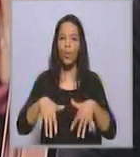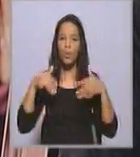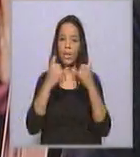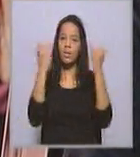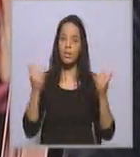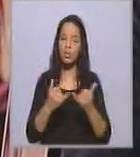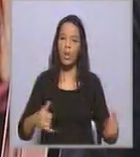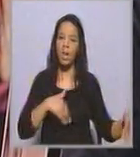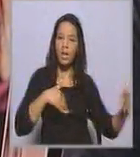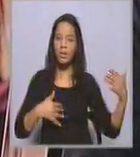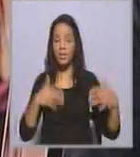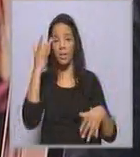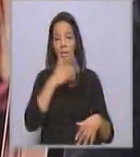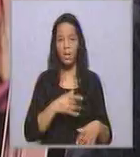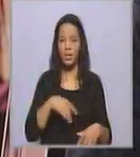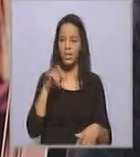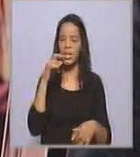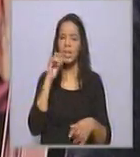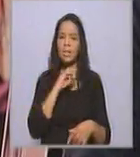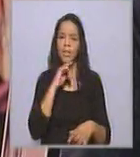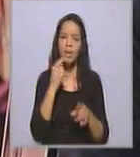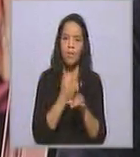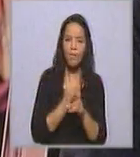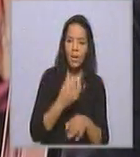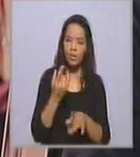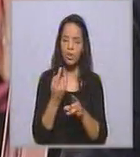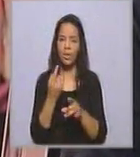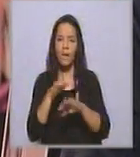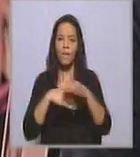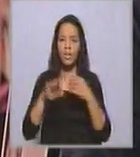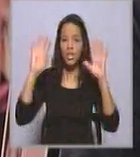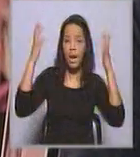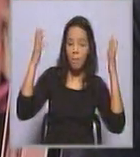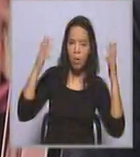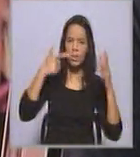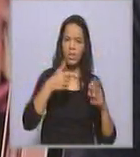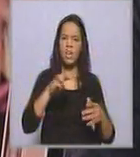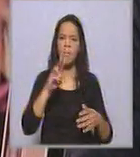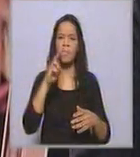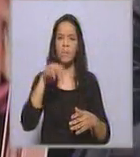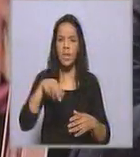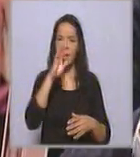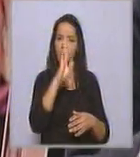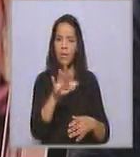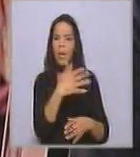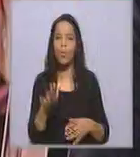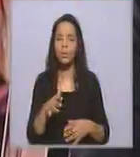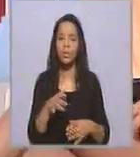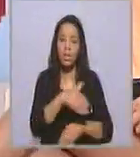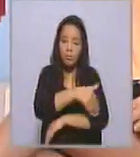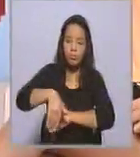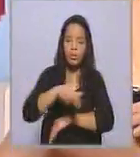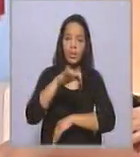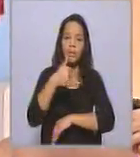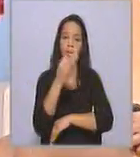danças africanas, onde temos artesanato, temos exposições e, acima de tudo... TMN ao vivo é onde? É em... É na 24 de julho. Ah, na 24,